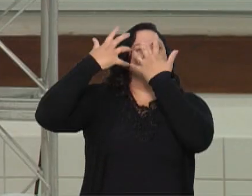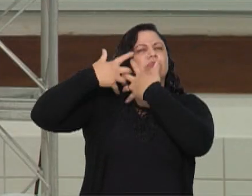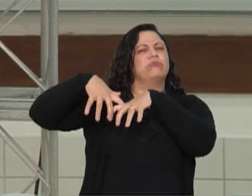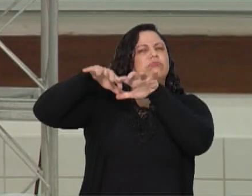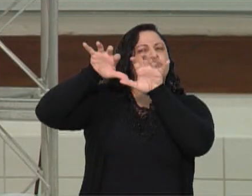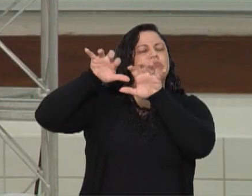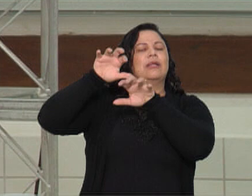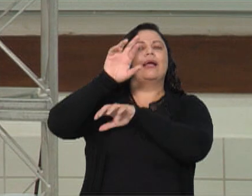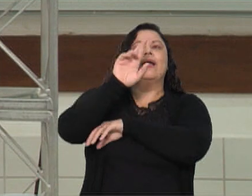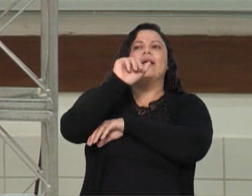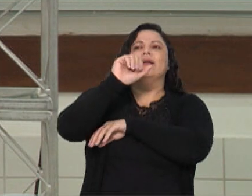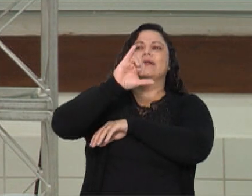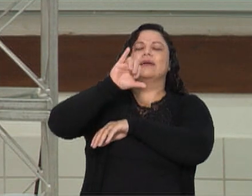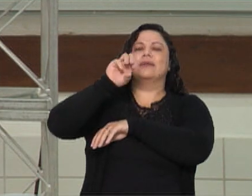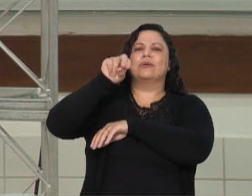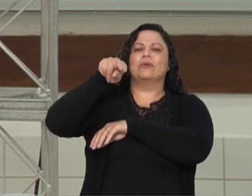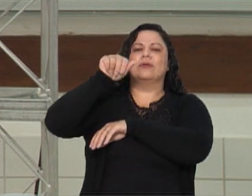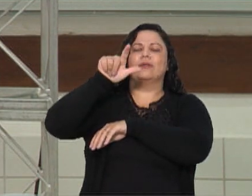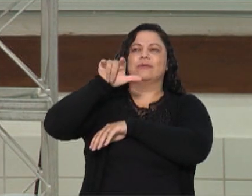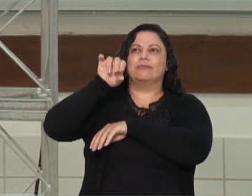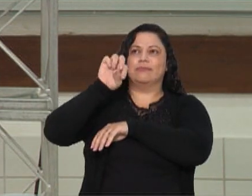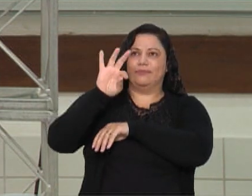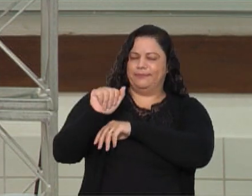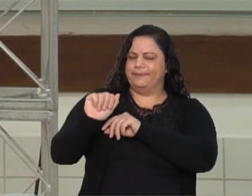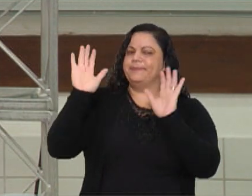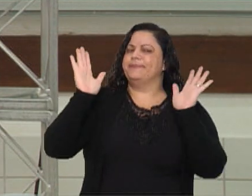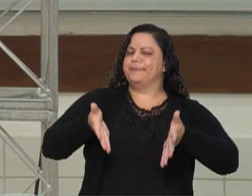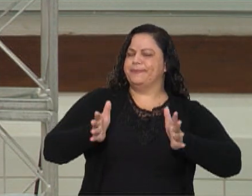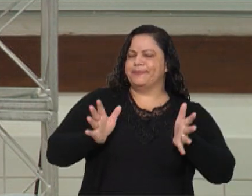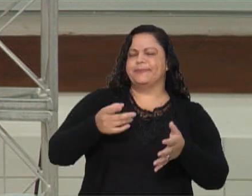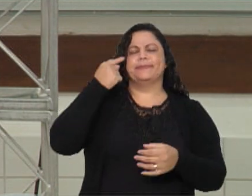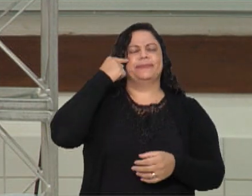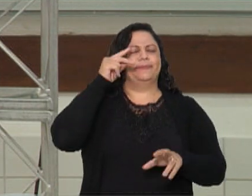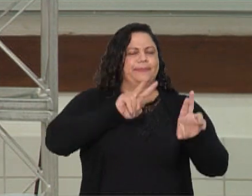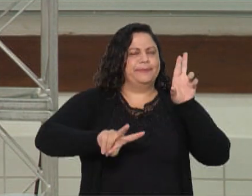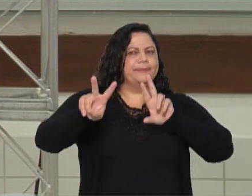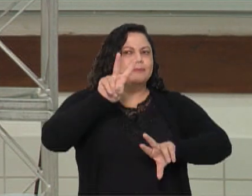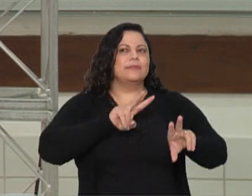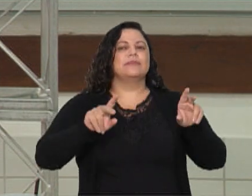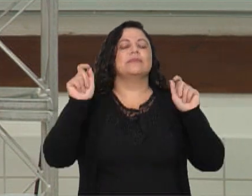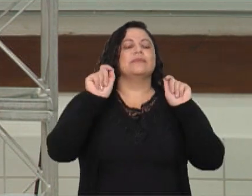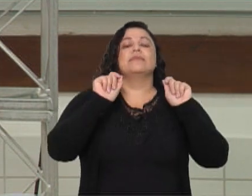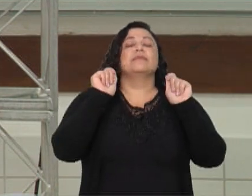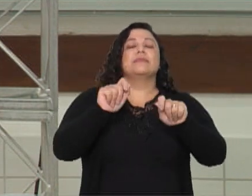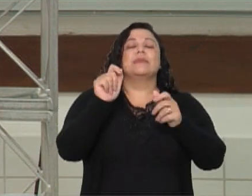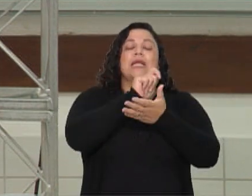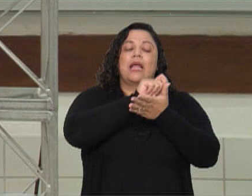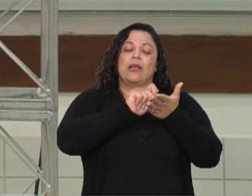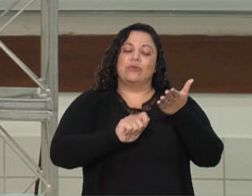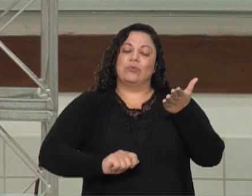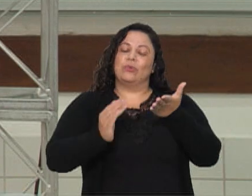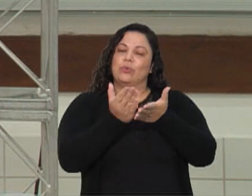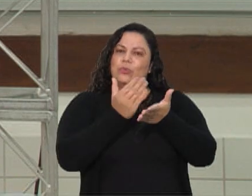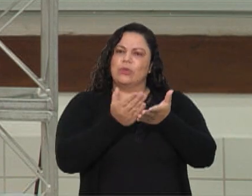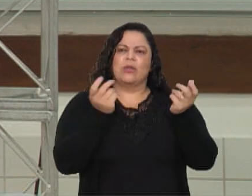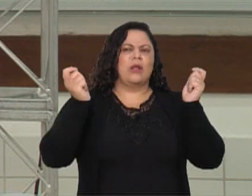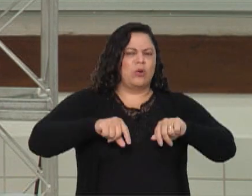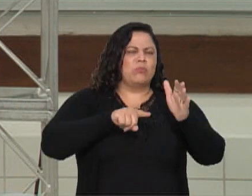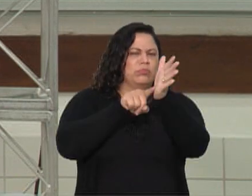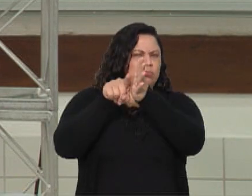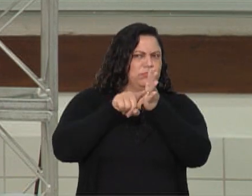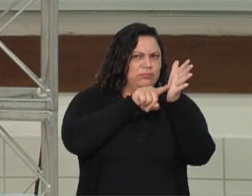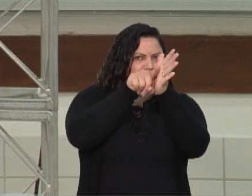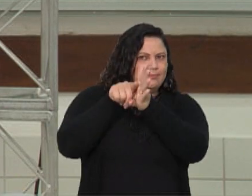bastante sobre isso. Eu tenho certeza que você vai responder com tranquilidade. Para quem anotou no caderno, pode pesquisar